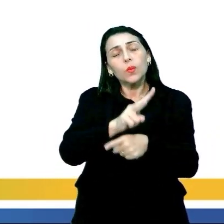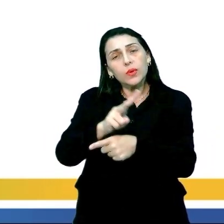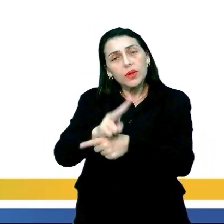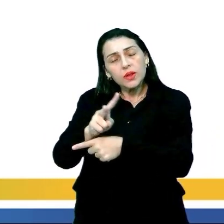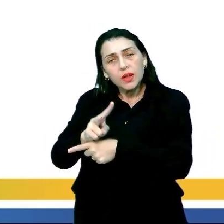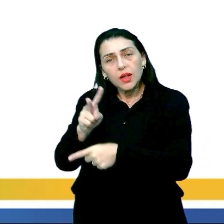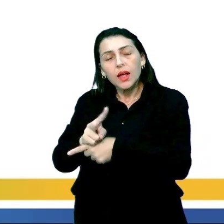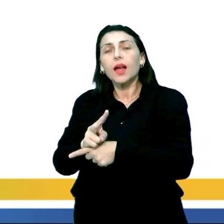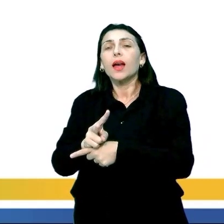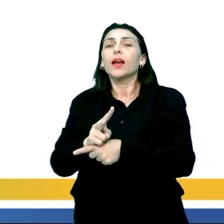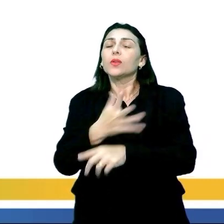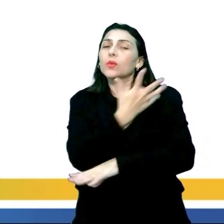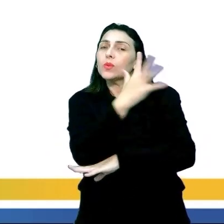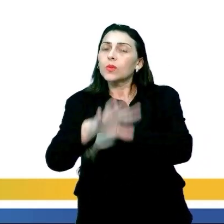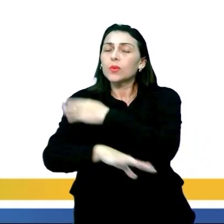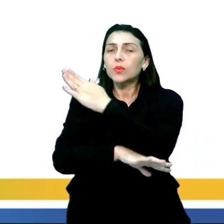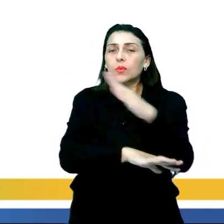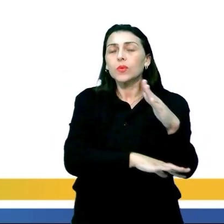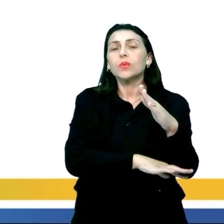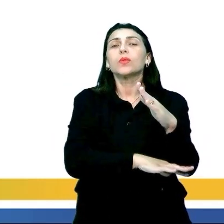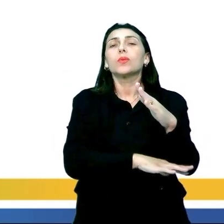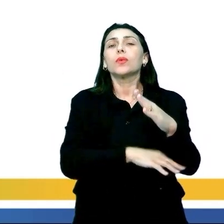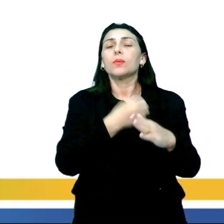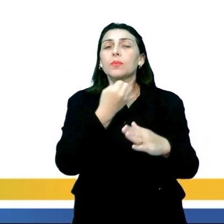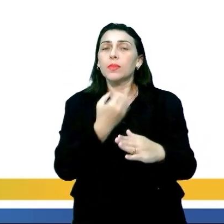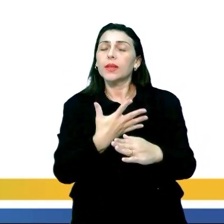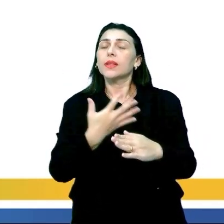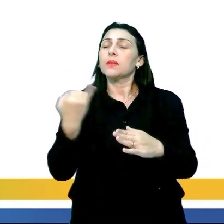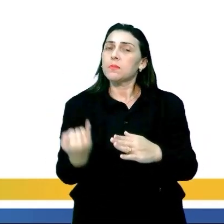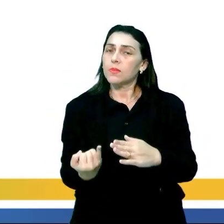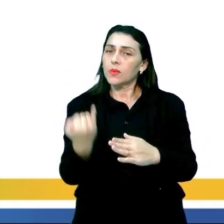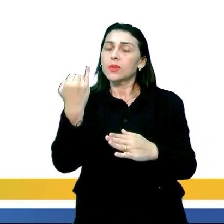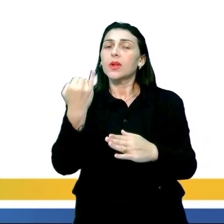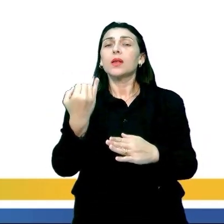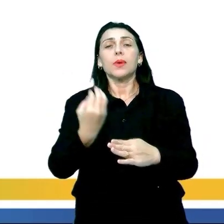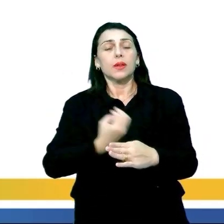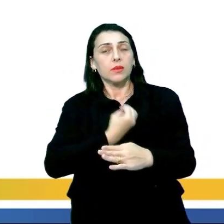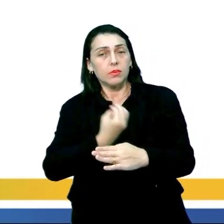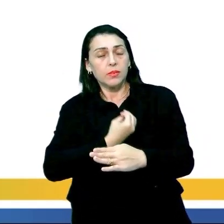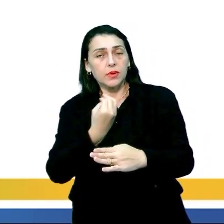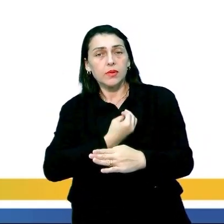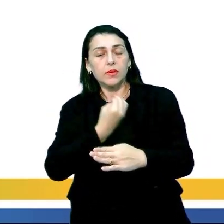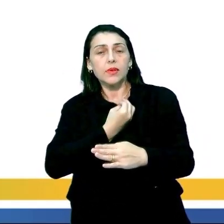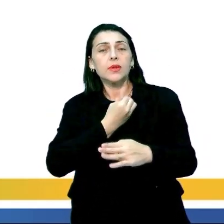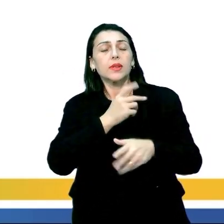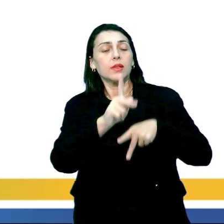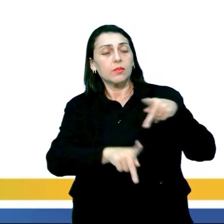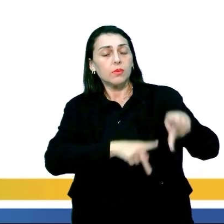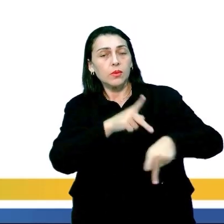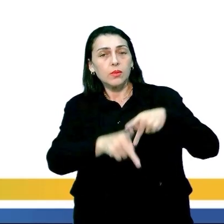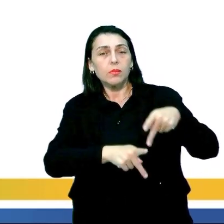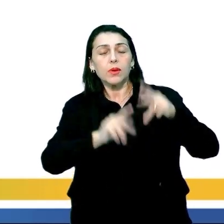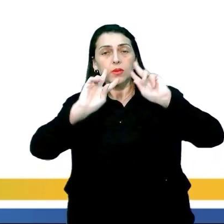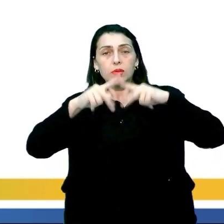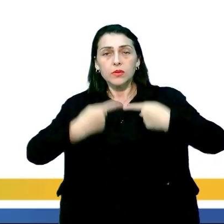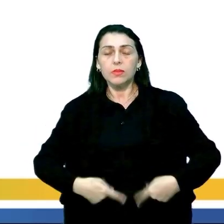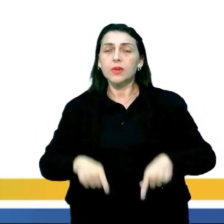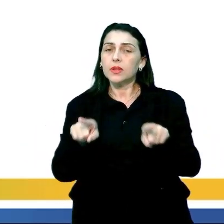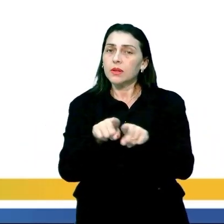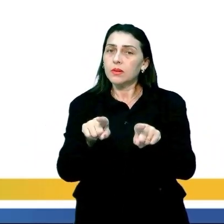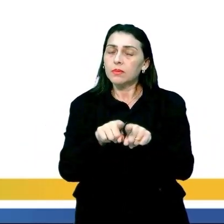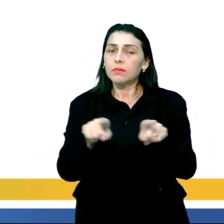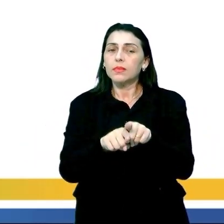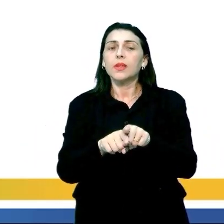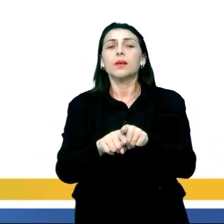de serviços ambientais e o fornecimento de bens essenciais à sobrevivência das populações humanas.